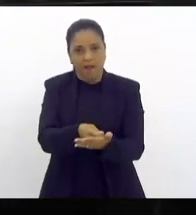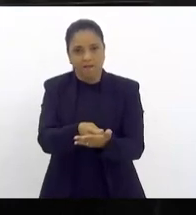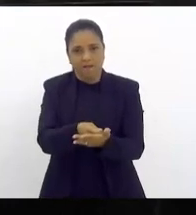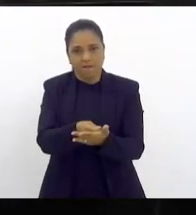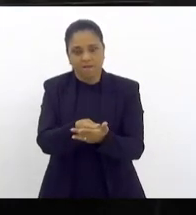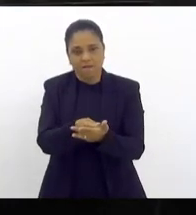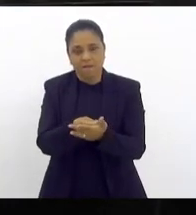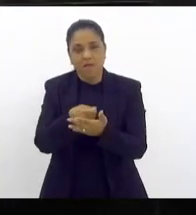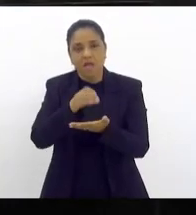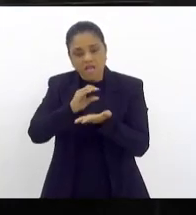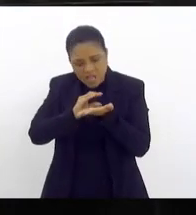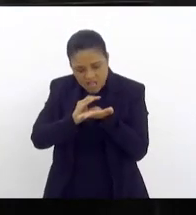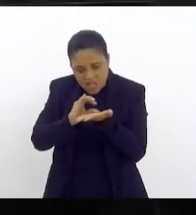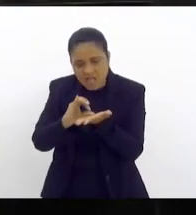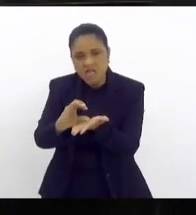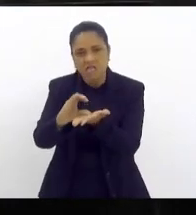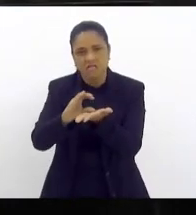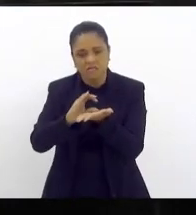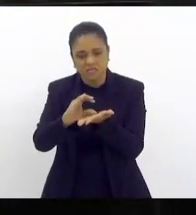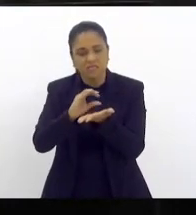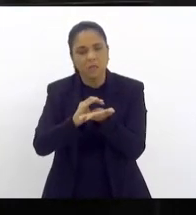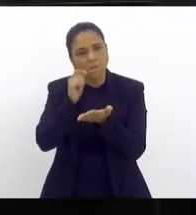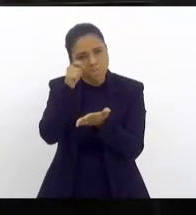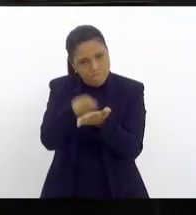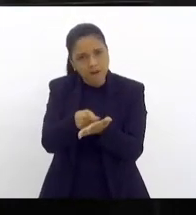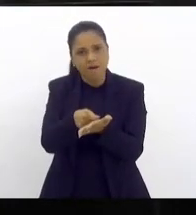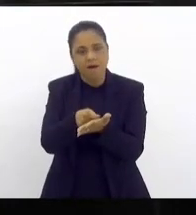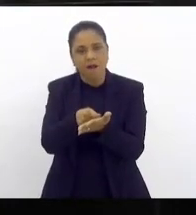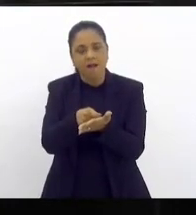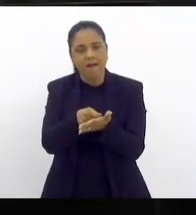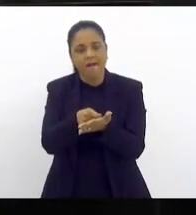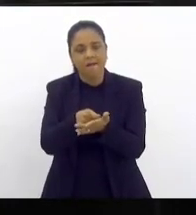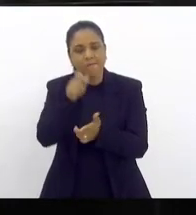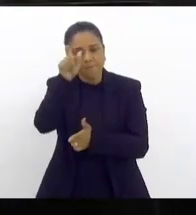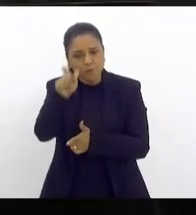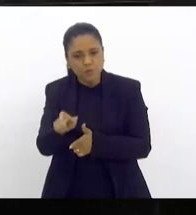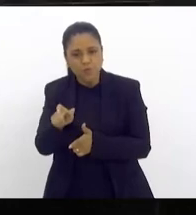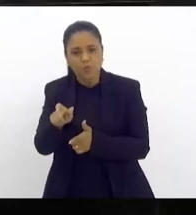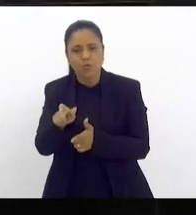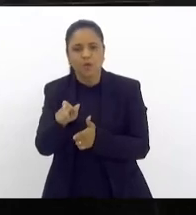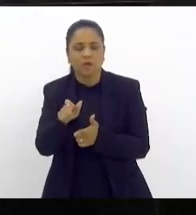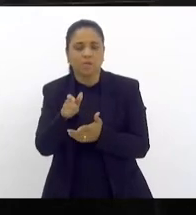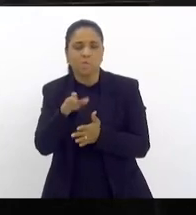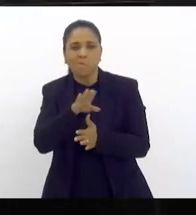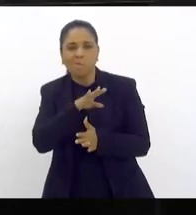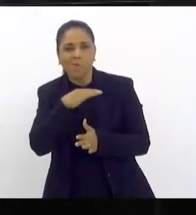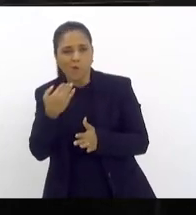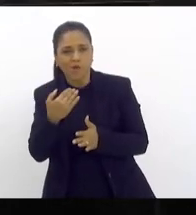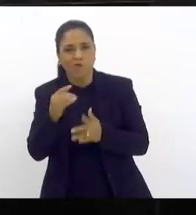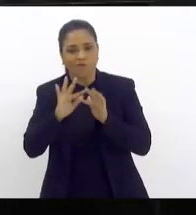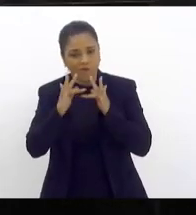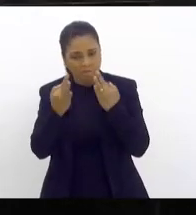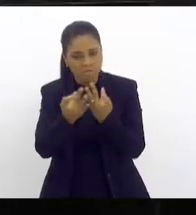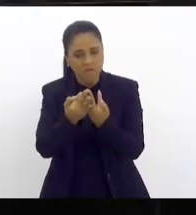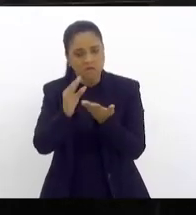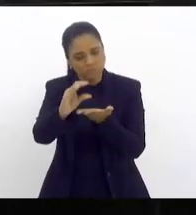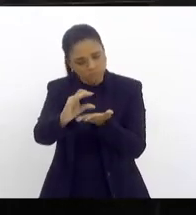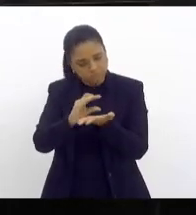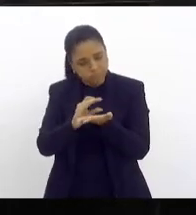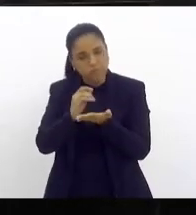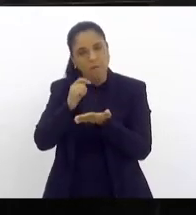e aquelas que perderam a vida dos seus entes queridos diante de uma segurança pública truculenta que despreza